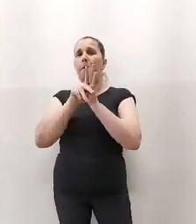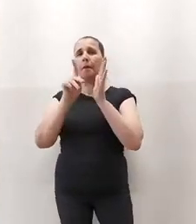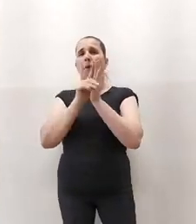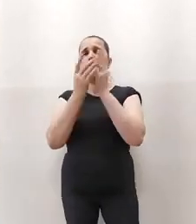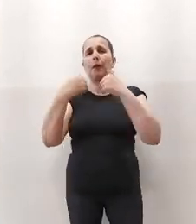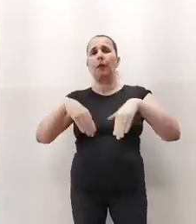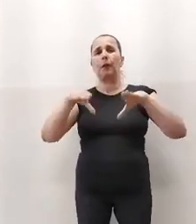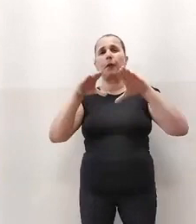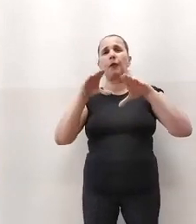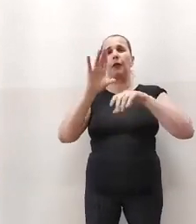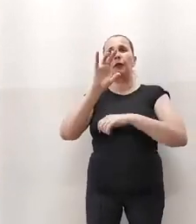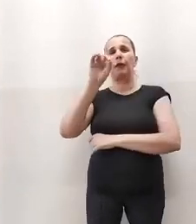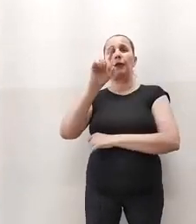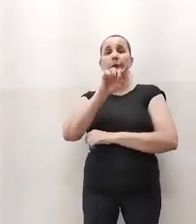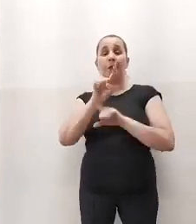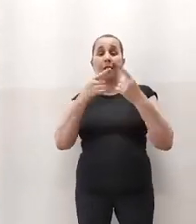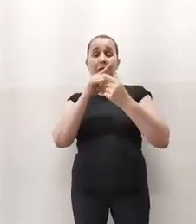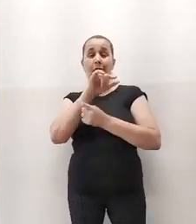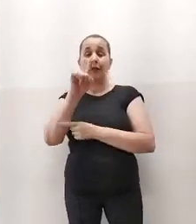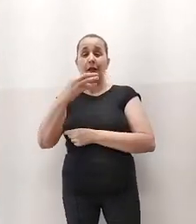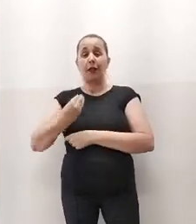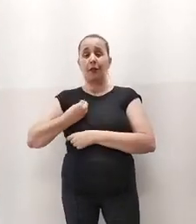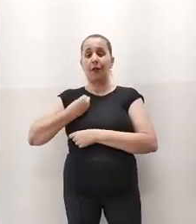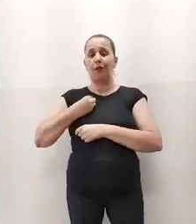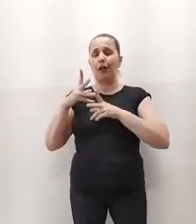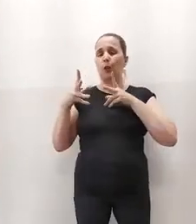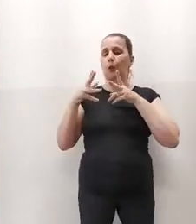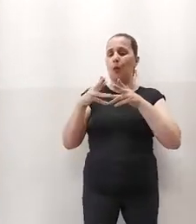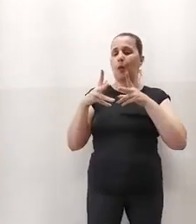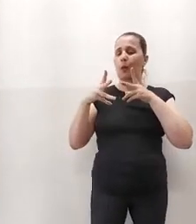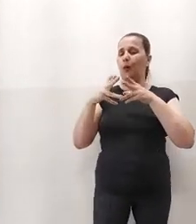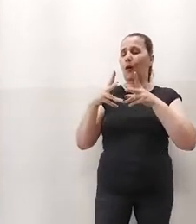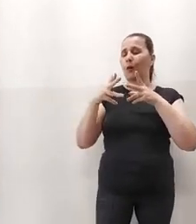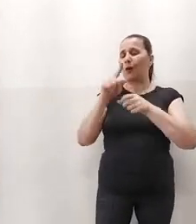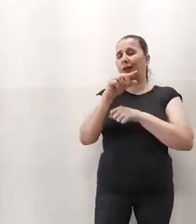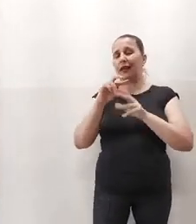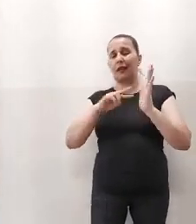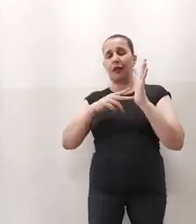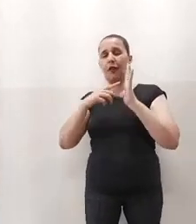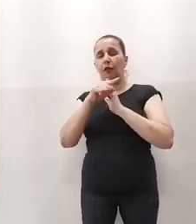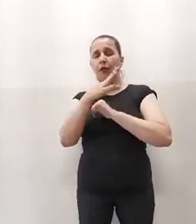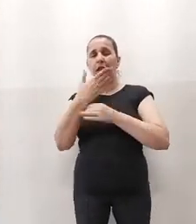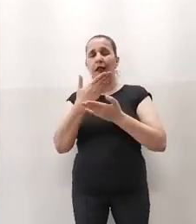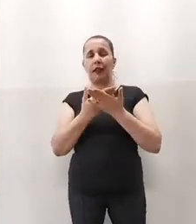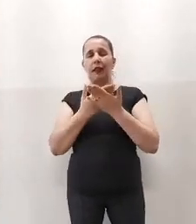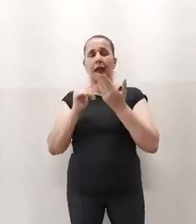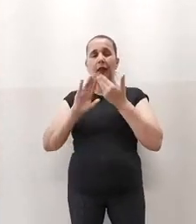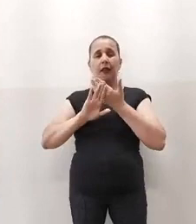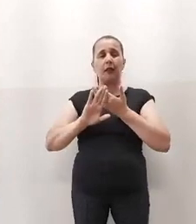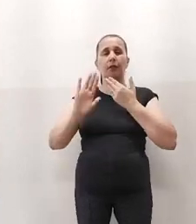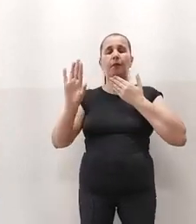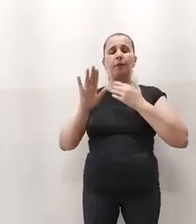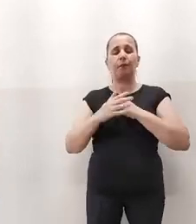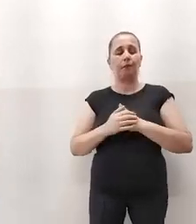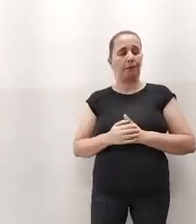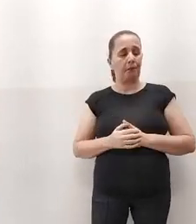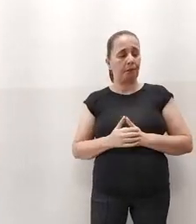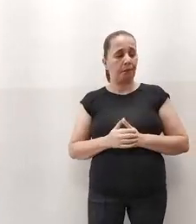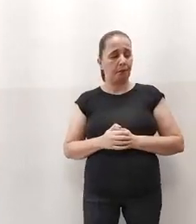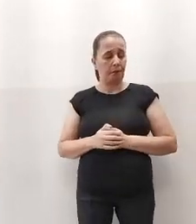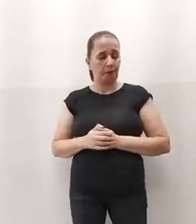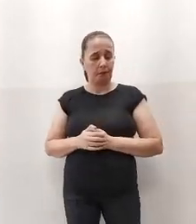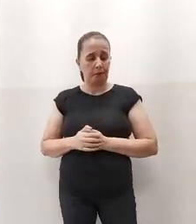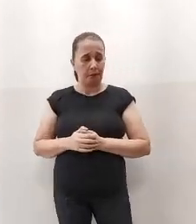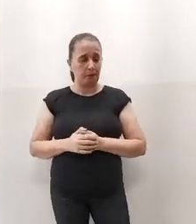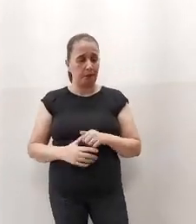dele. Mas se você está vivendo coisas iguais, significa que você está fora dessa realidade celestial. E